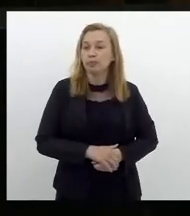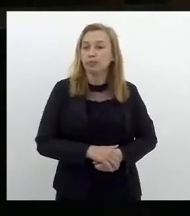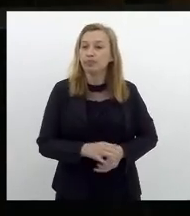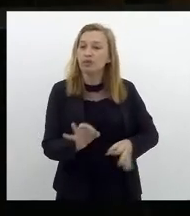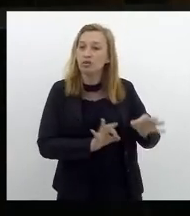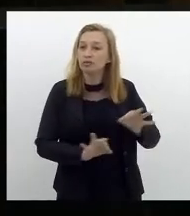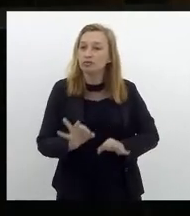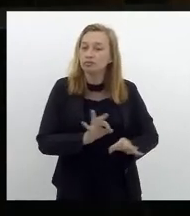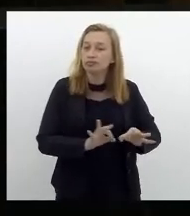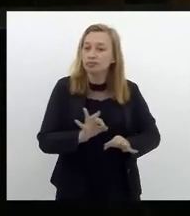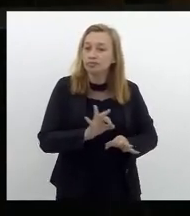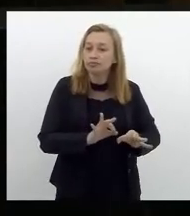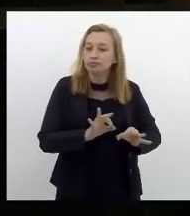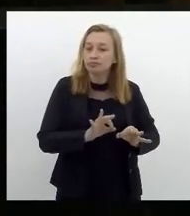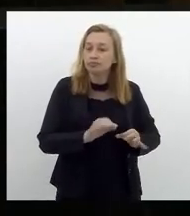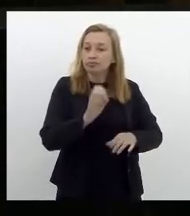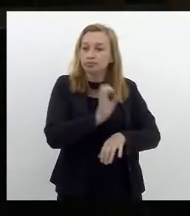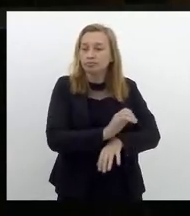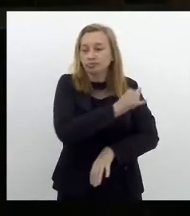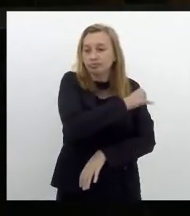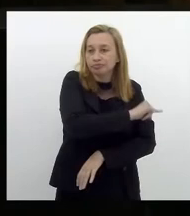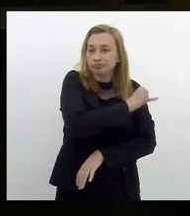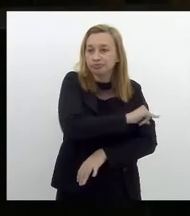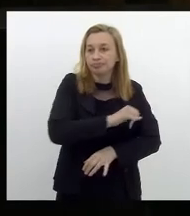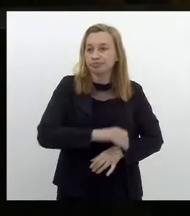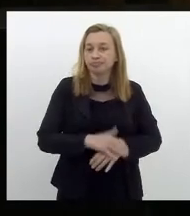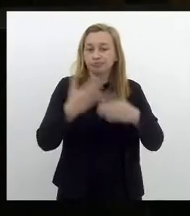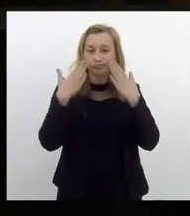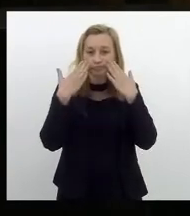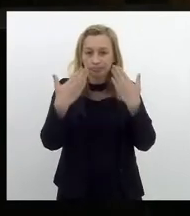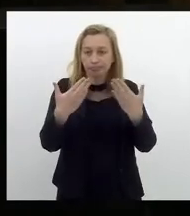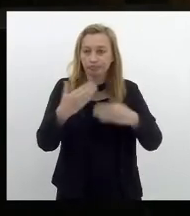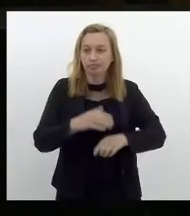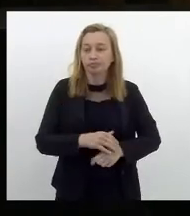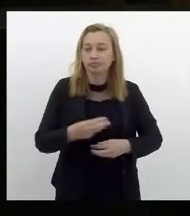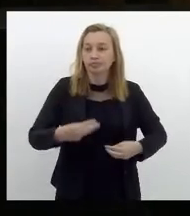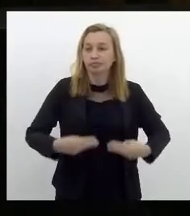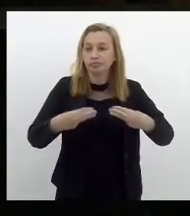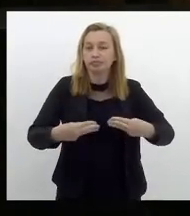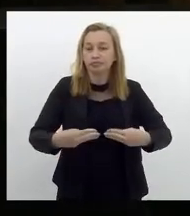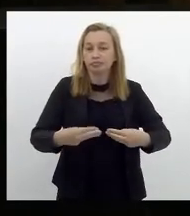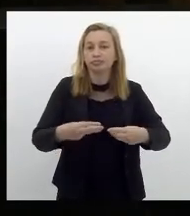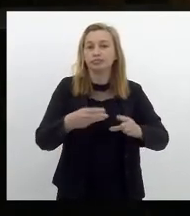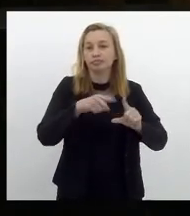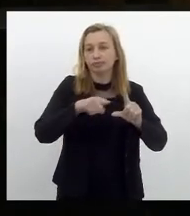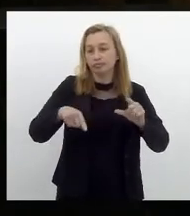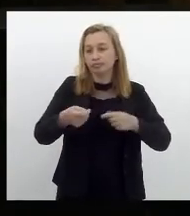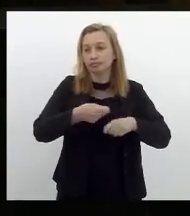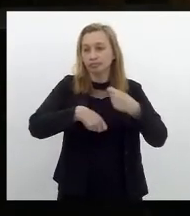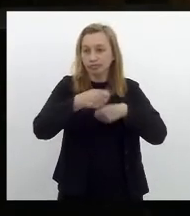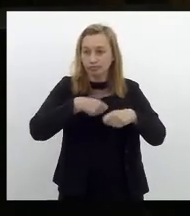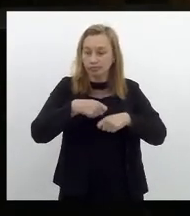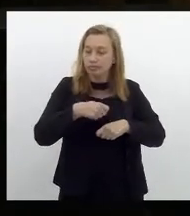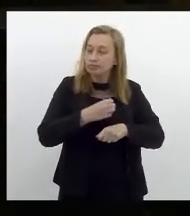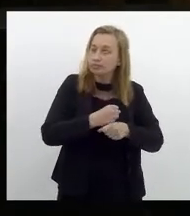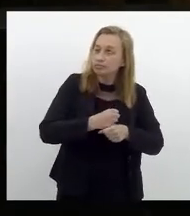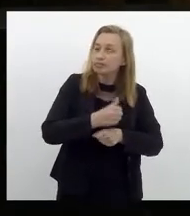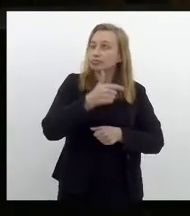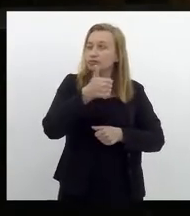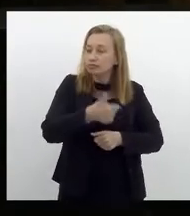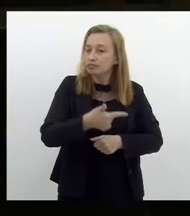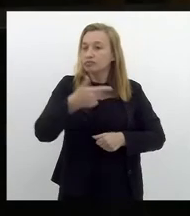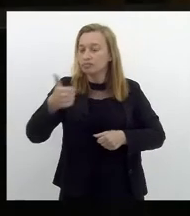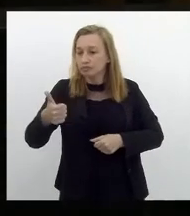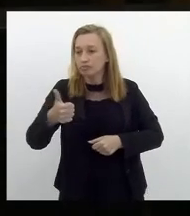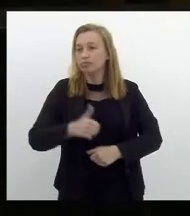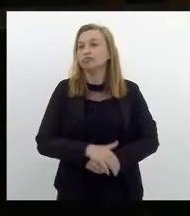Plano de Recuperação do Estado do Rio de Janeiro, a ser apresentado ao Ministério da Economia no ano